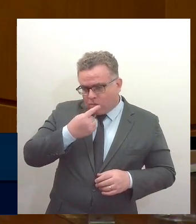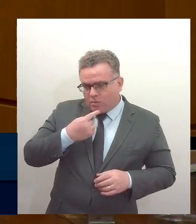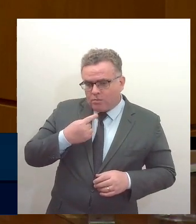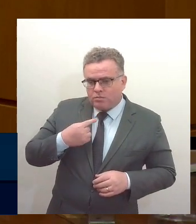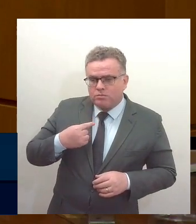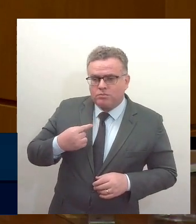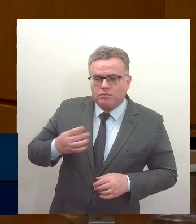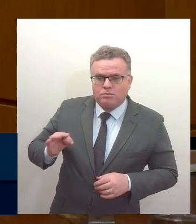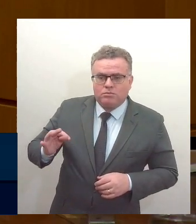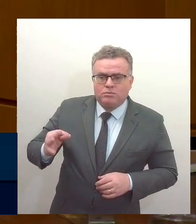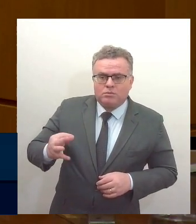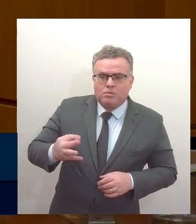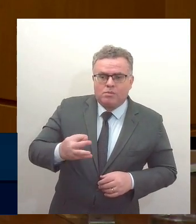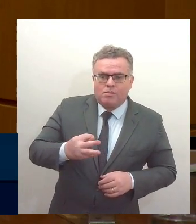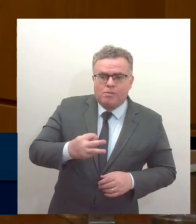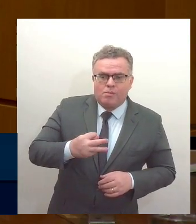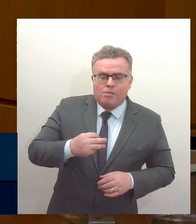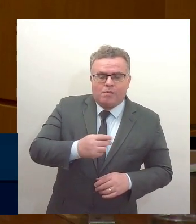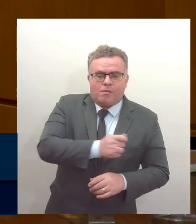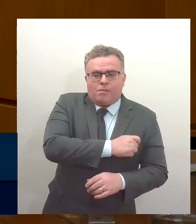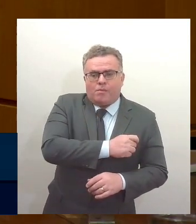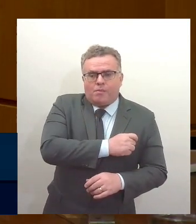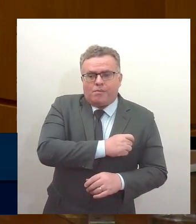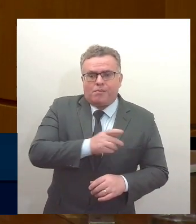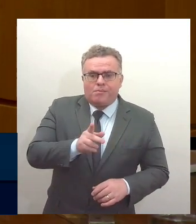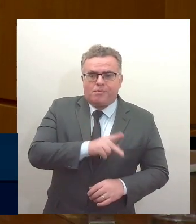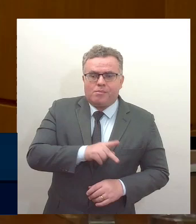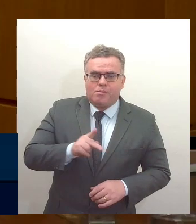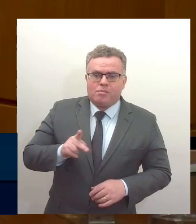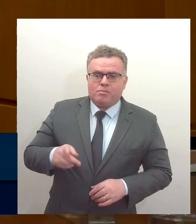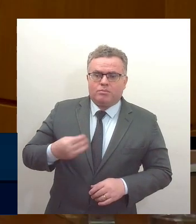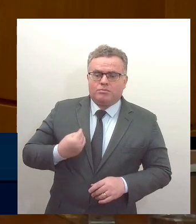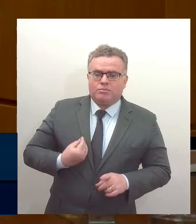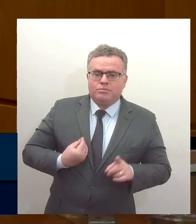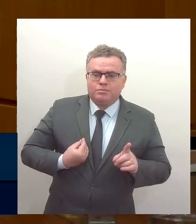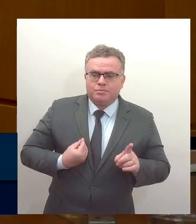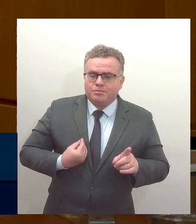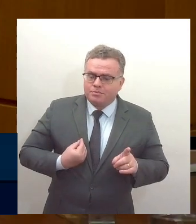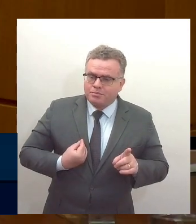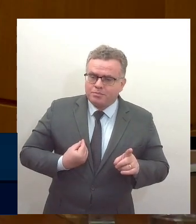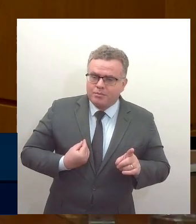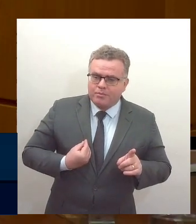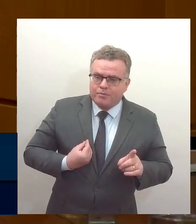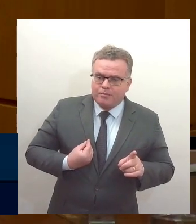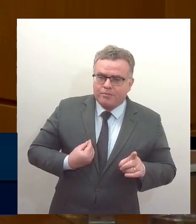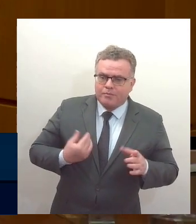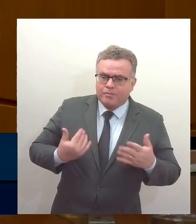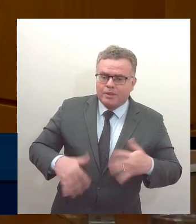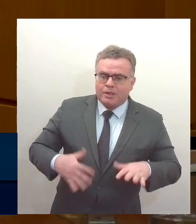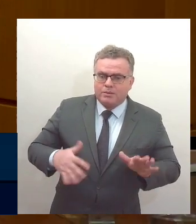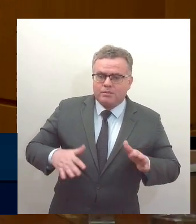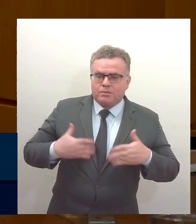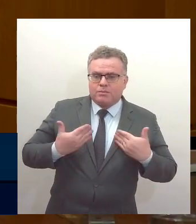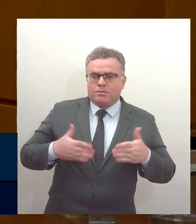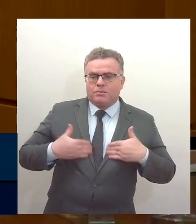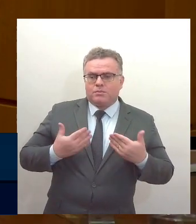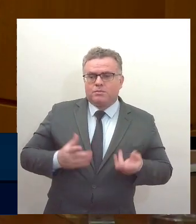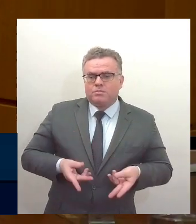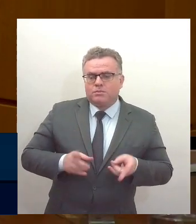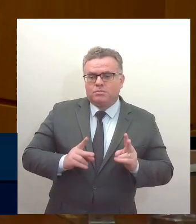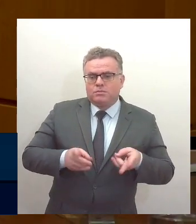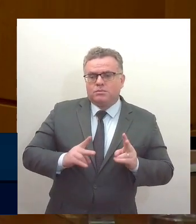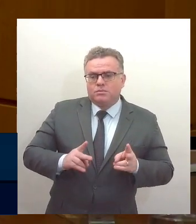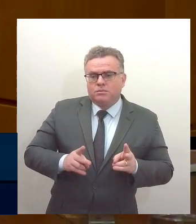e professores ali presentes a alegria por estar recebendo também aquela grandiosa